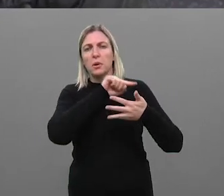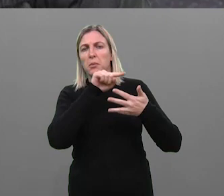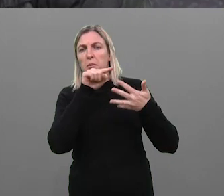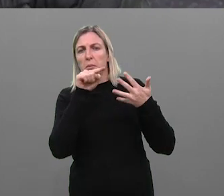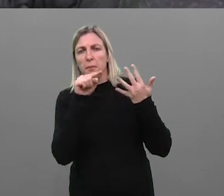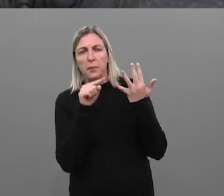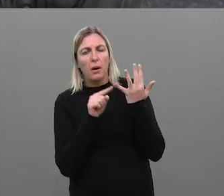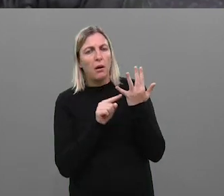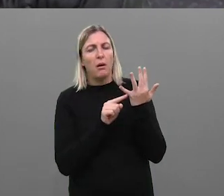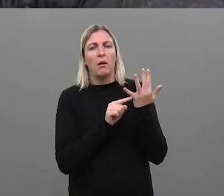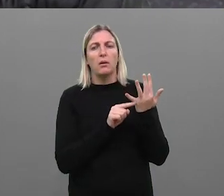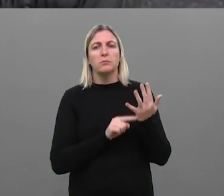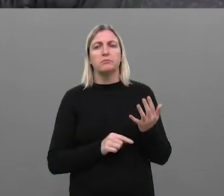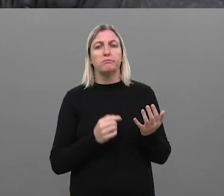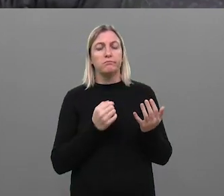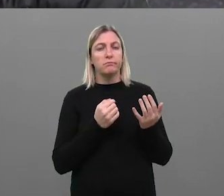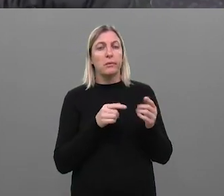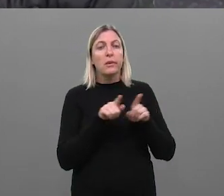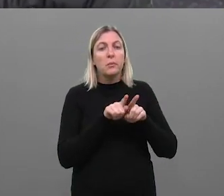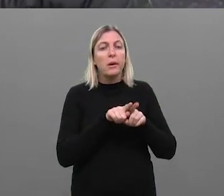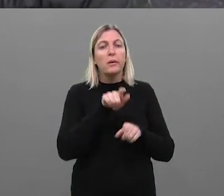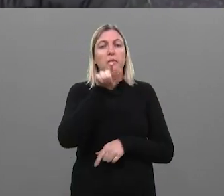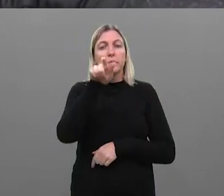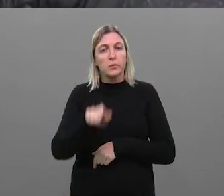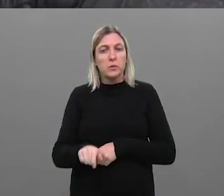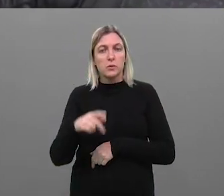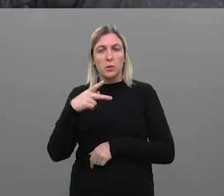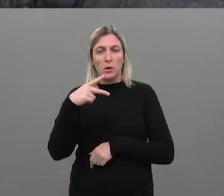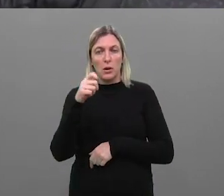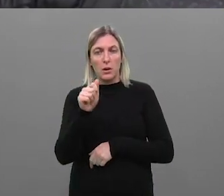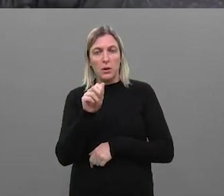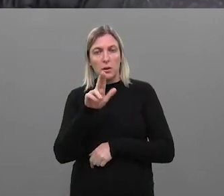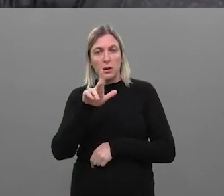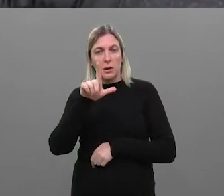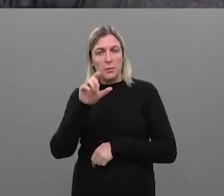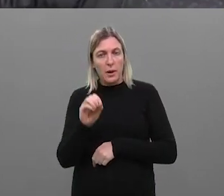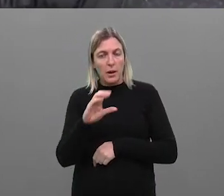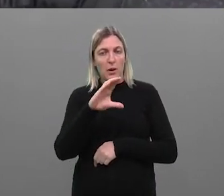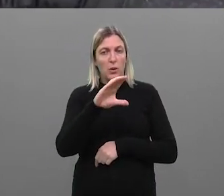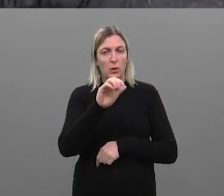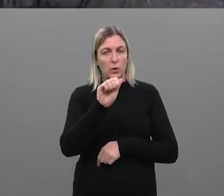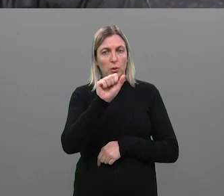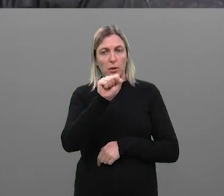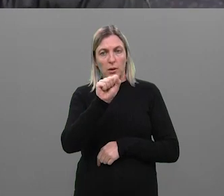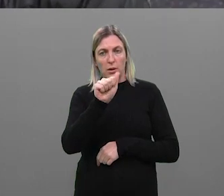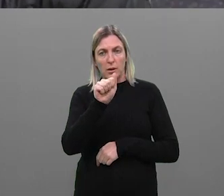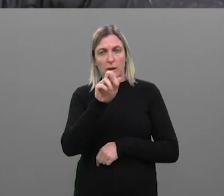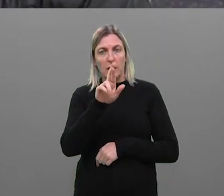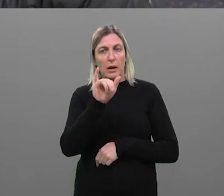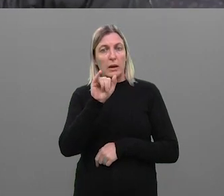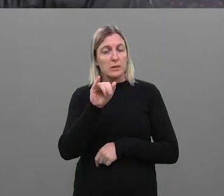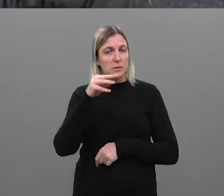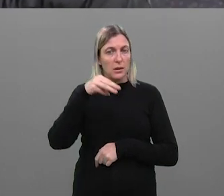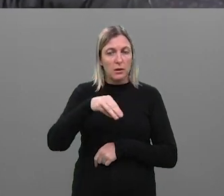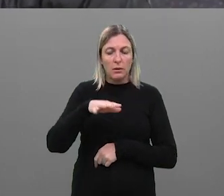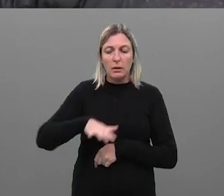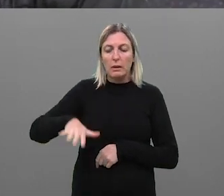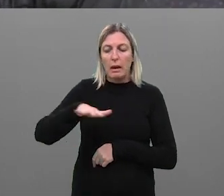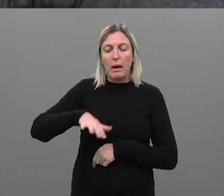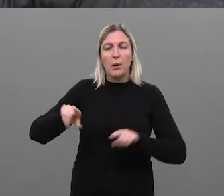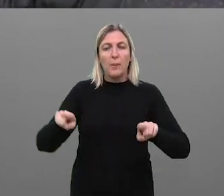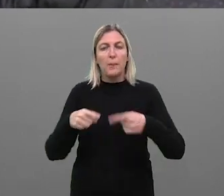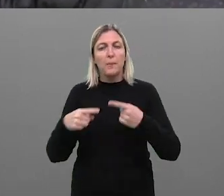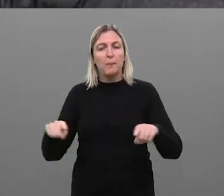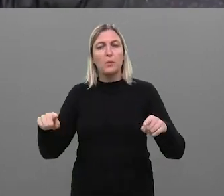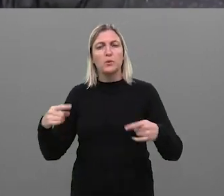né vamos sei lá pegar Paulo casarim né que ainda mora em Erechim mas tocou com grandes nomes do roque